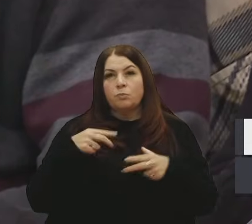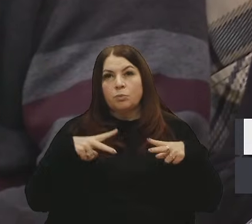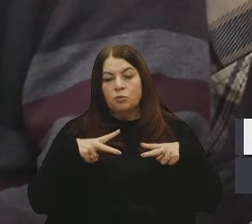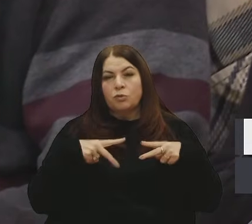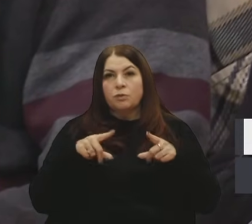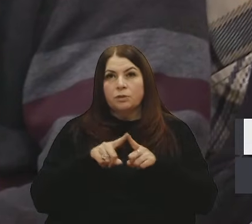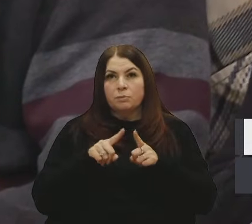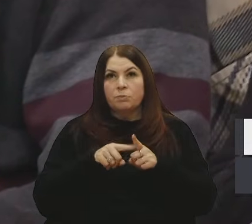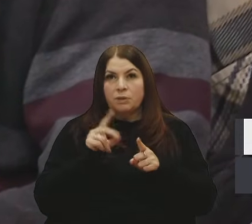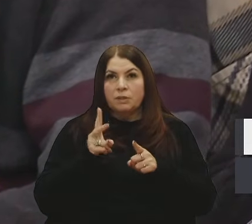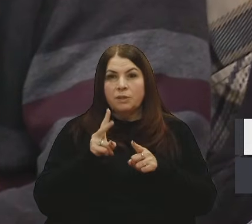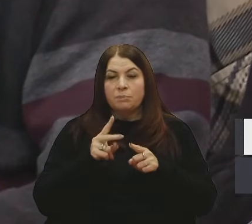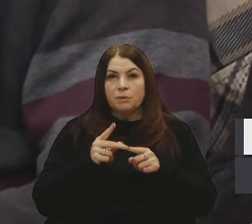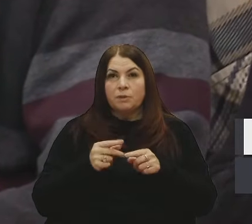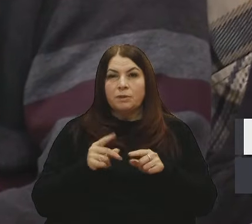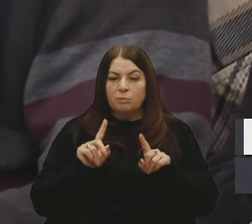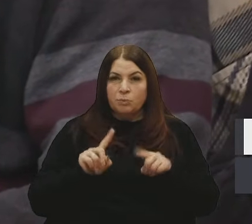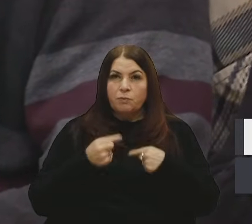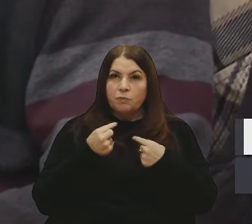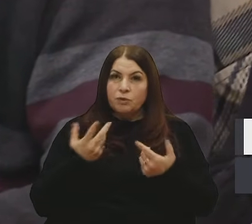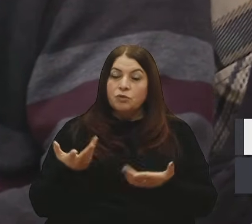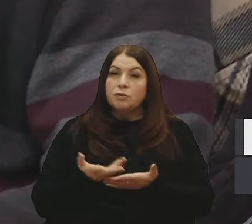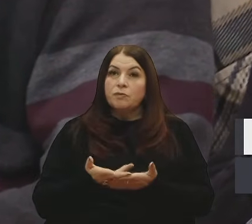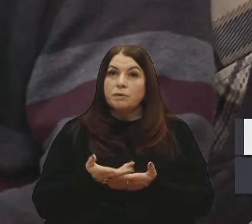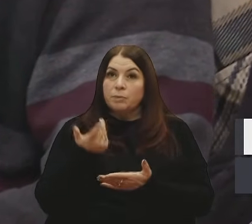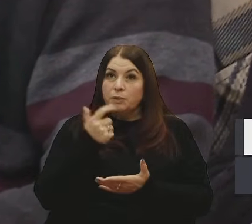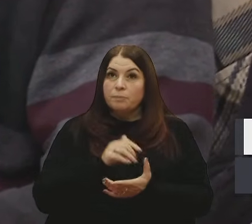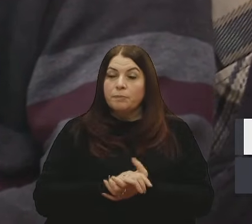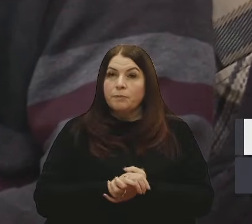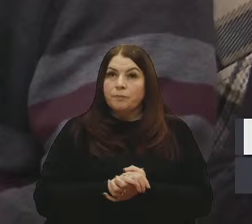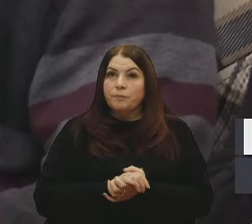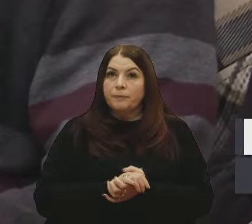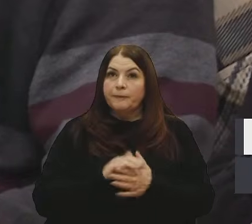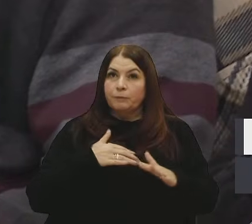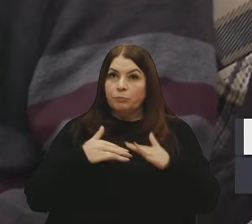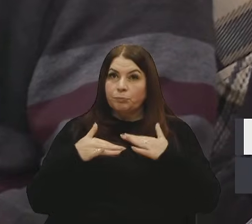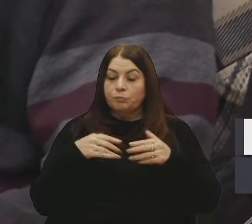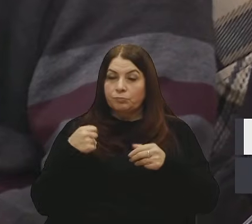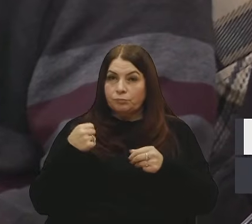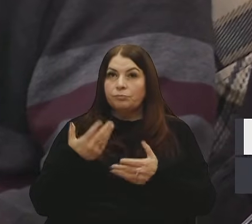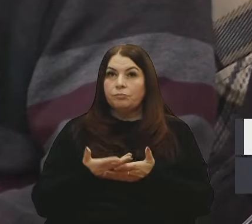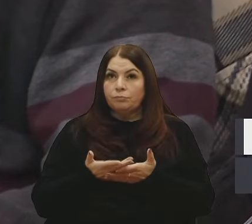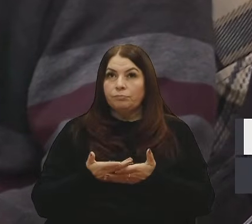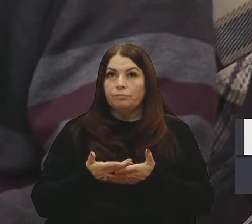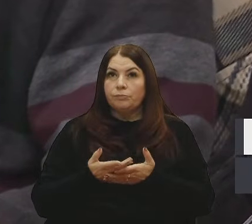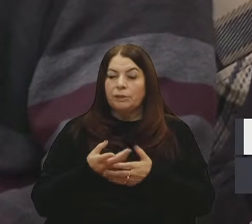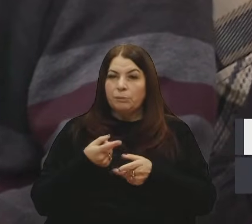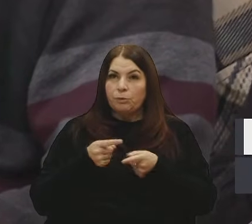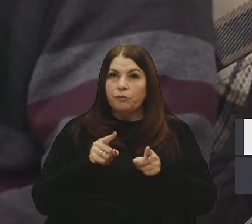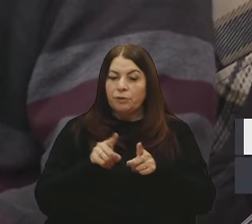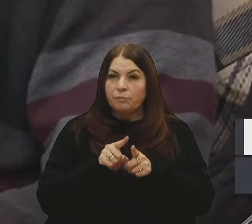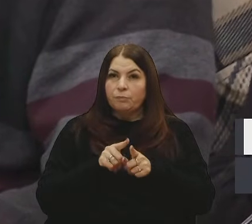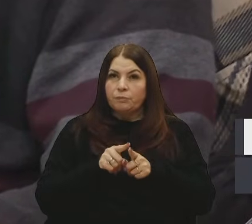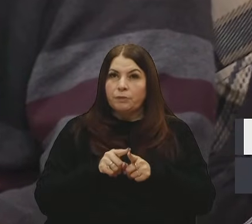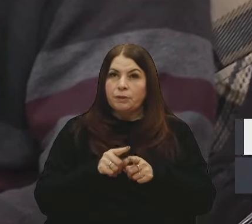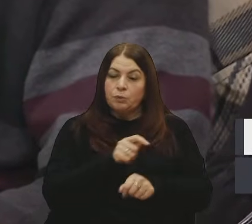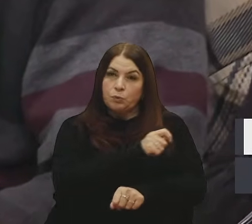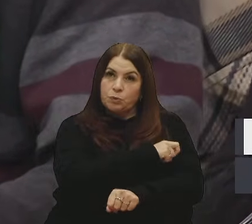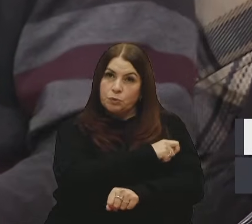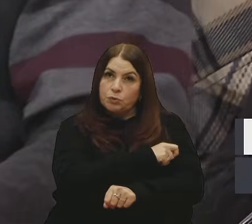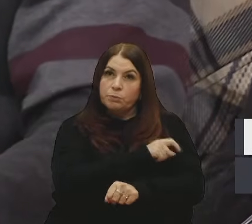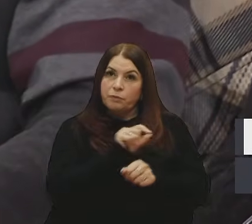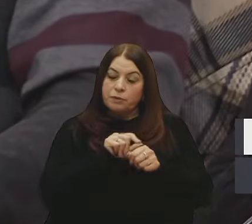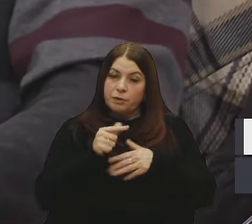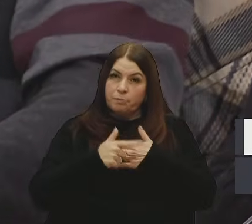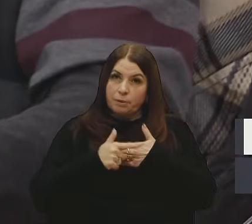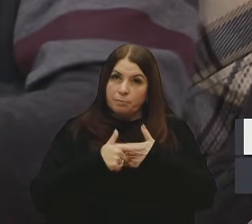também sempre sou bastante provocativa. Mas acho que os movimentos precisam, né? Então, provocar aqui o movimento estudantil para fazer o seu